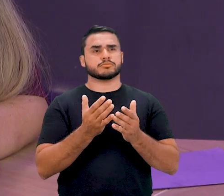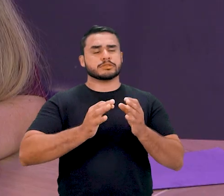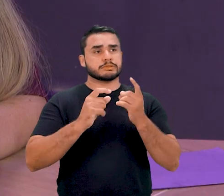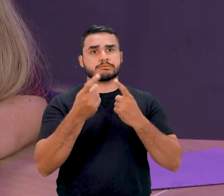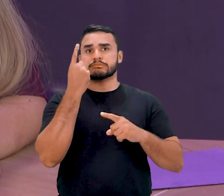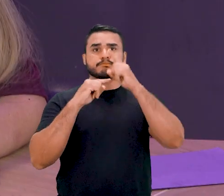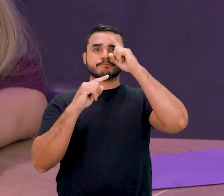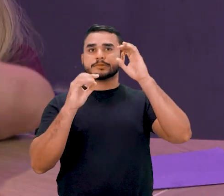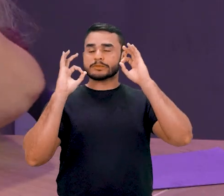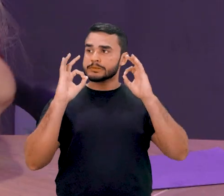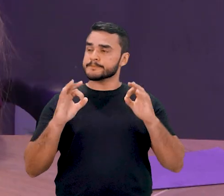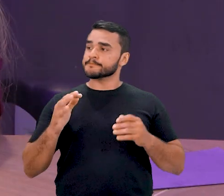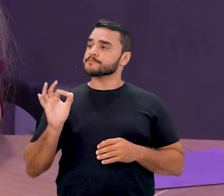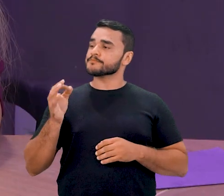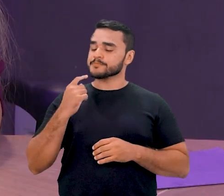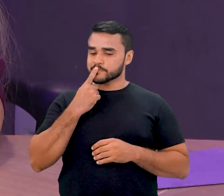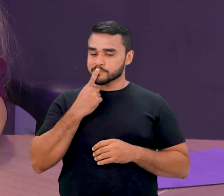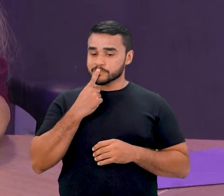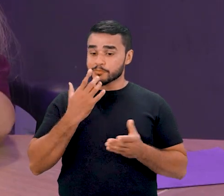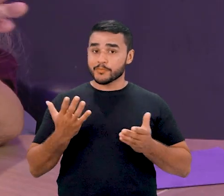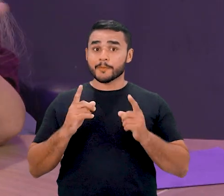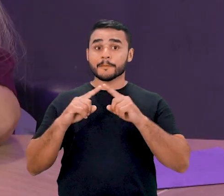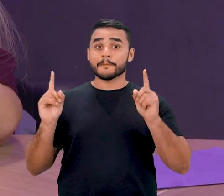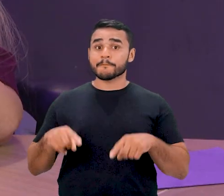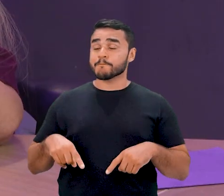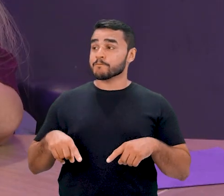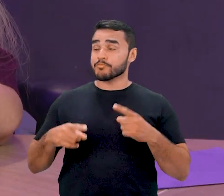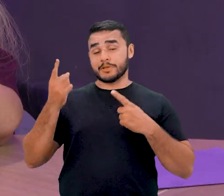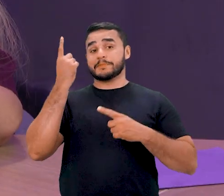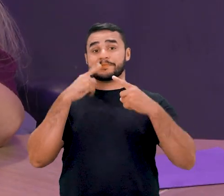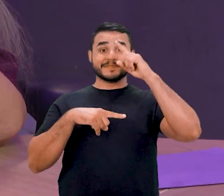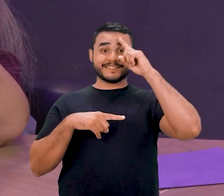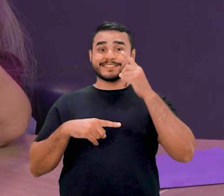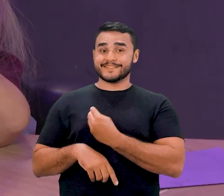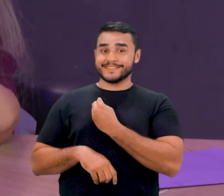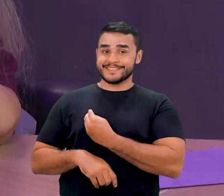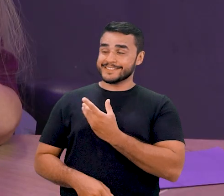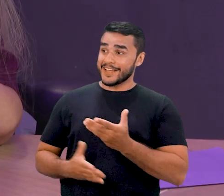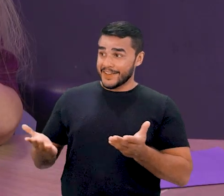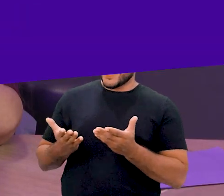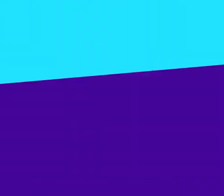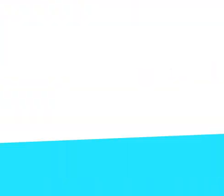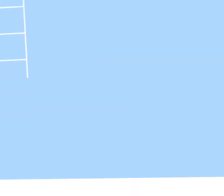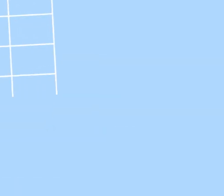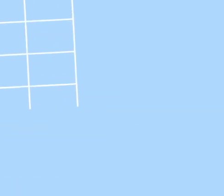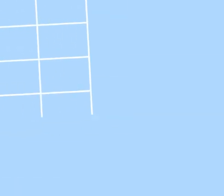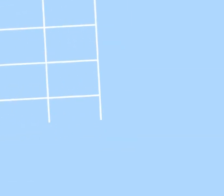veio. Falando em virada de chave, amiga, a gente tem um quadro aqui no programa que se chama Virada de Chave.